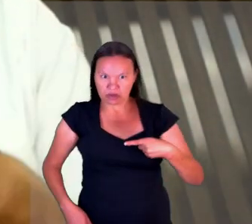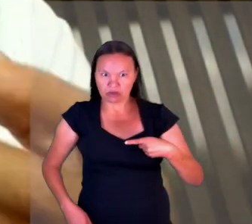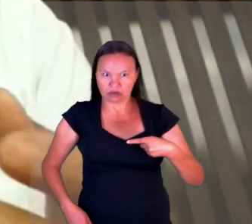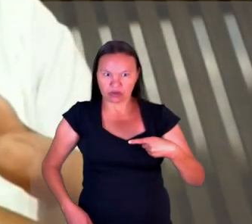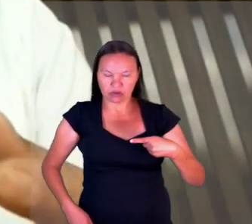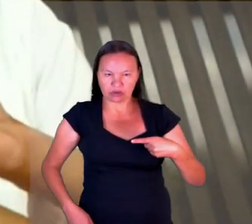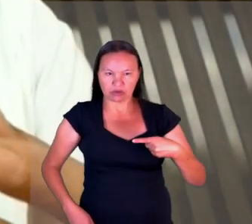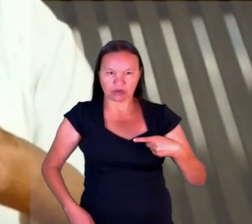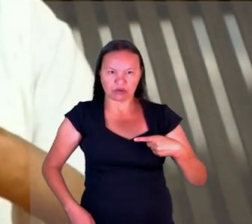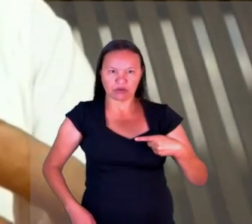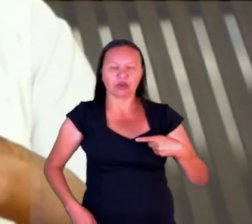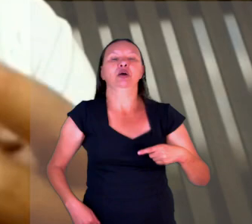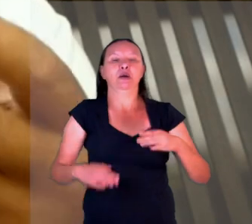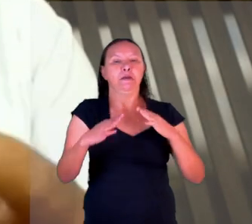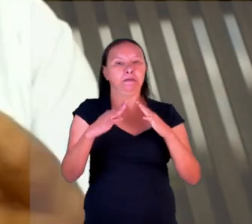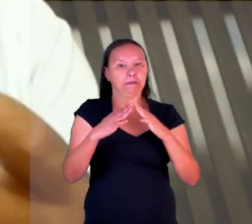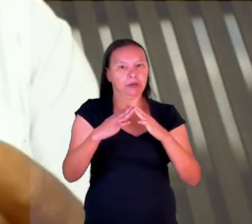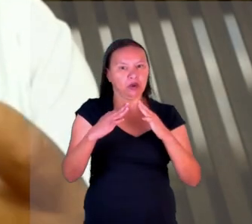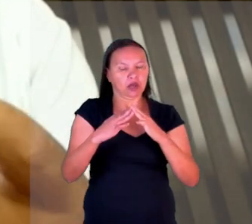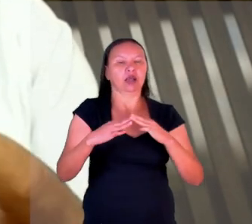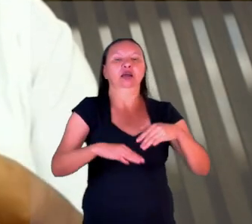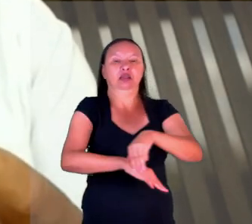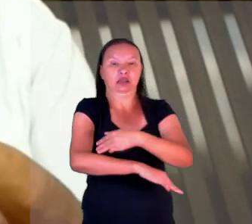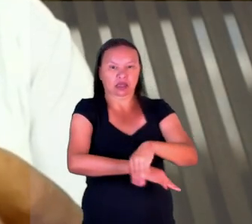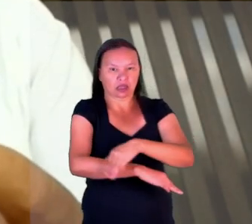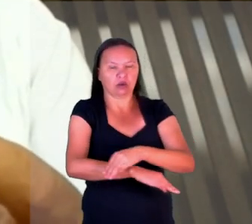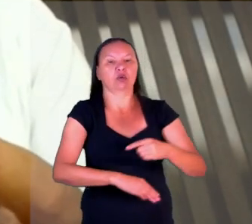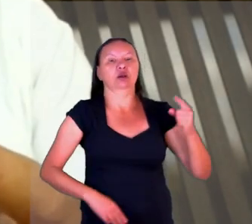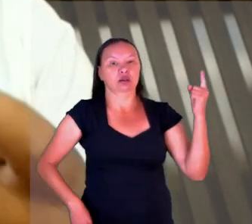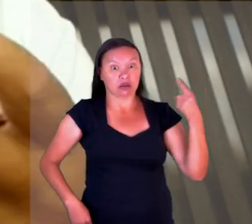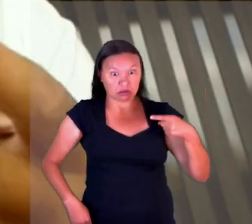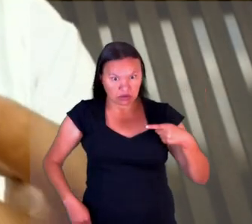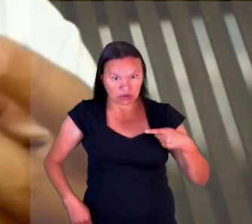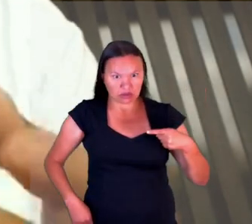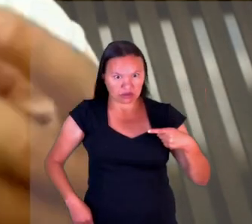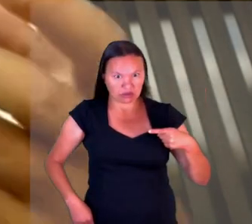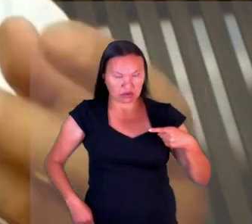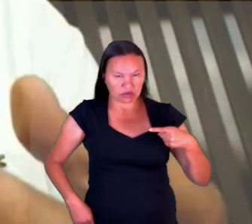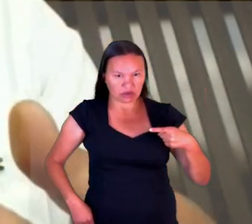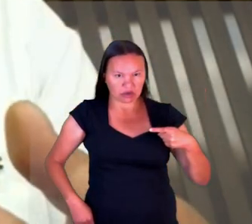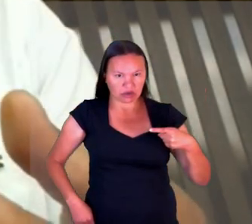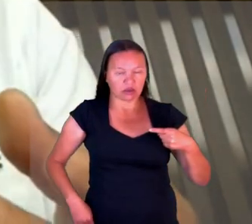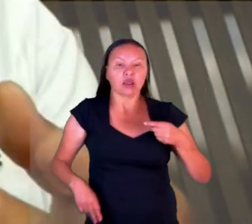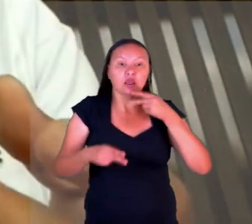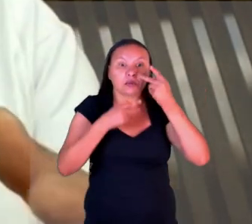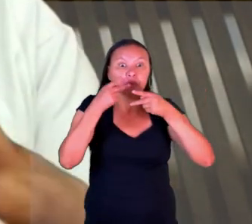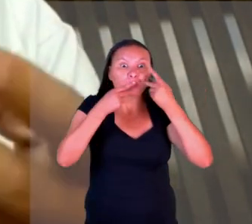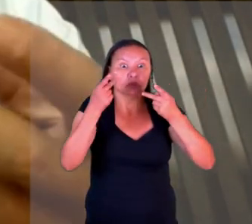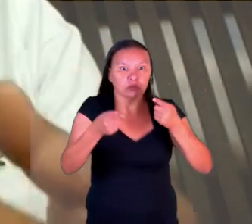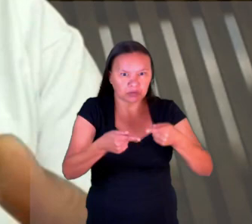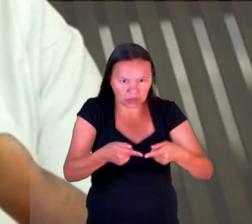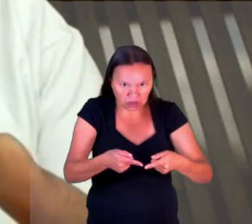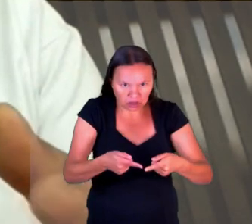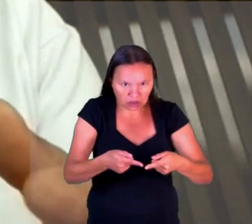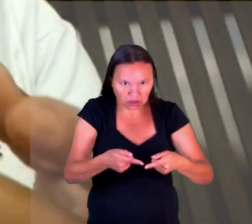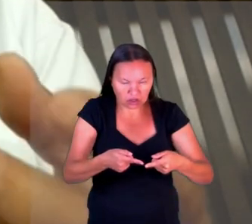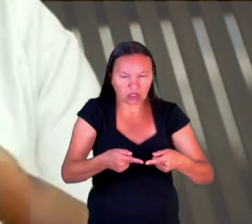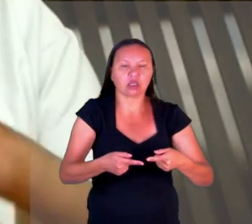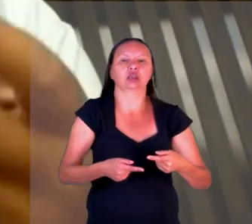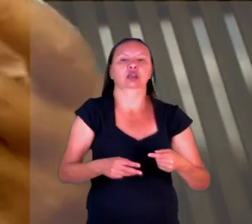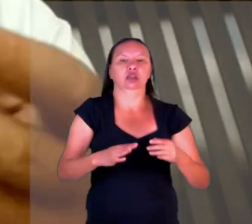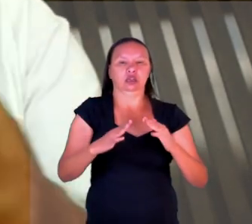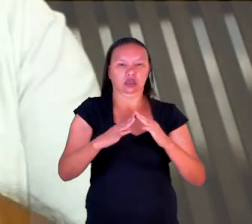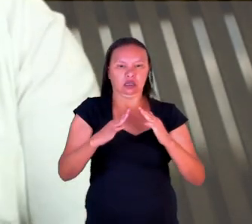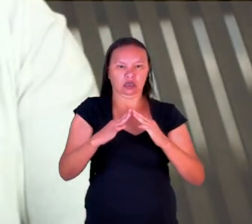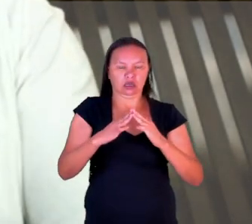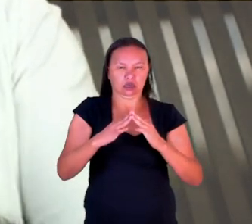eh eh eh às vezes na rua você vai ter mais comida à disposição à disposição do que